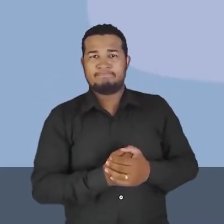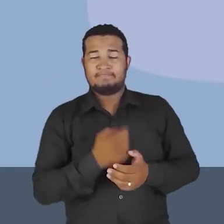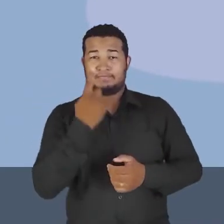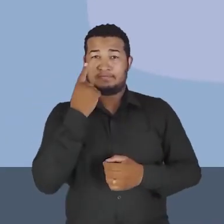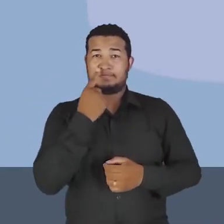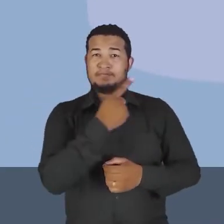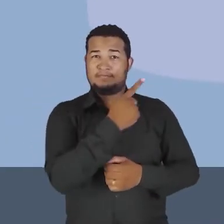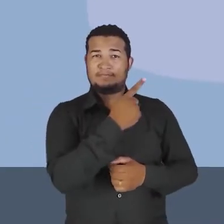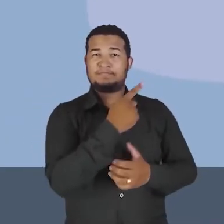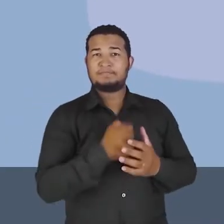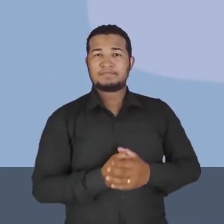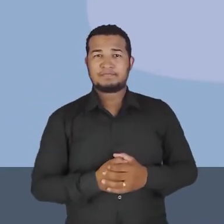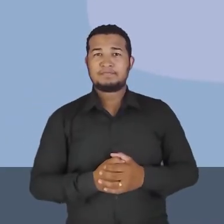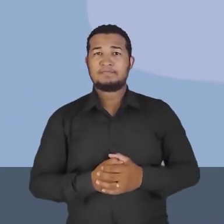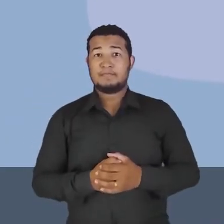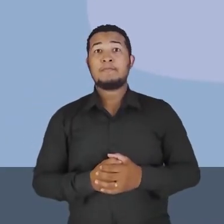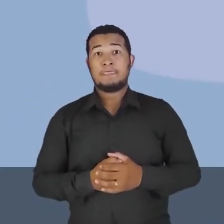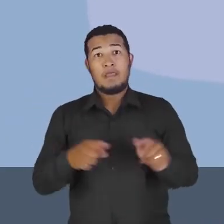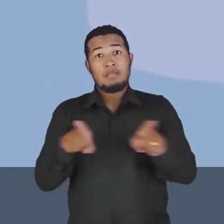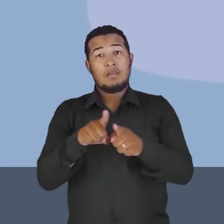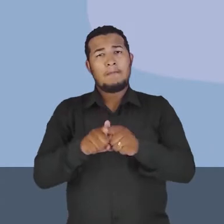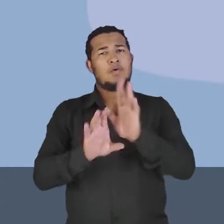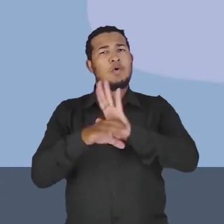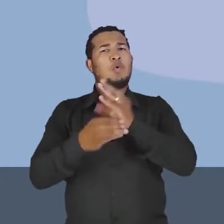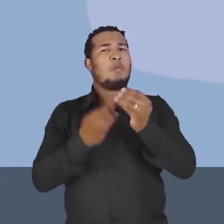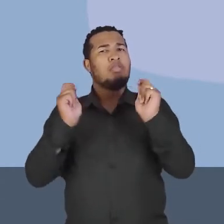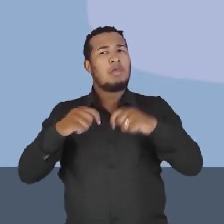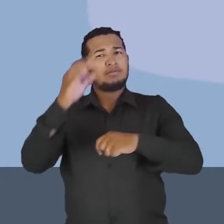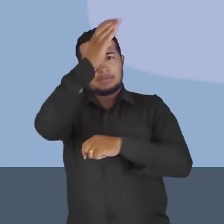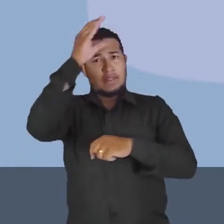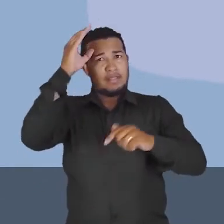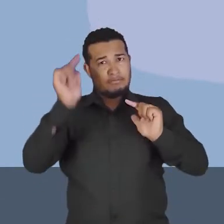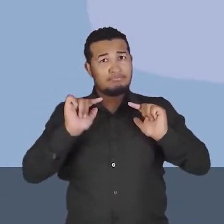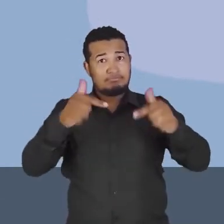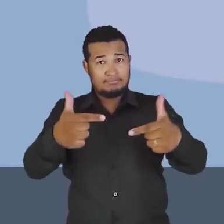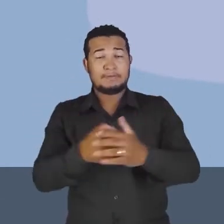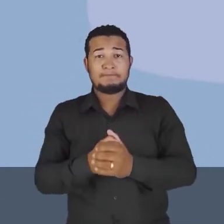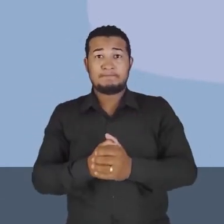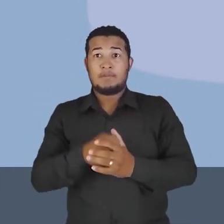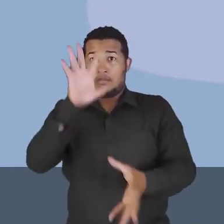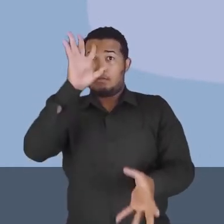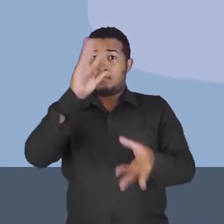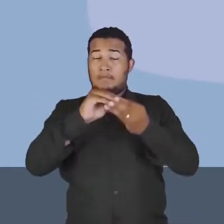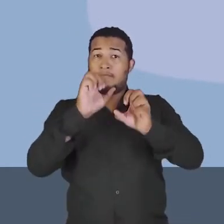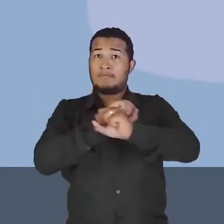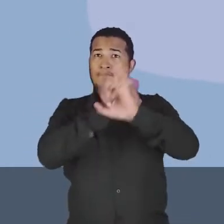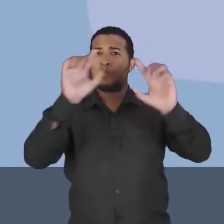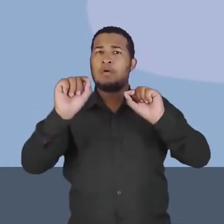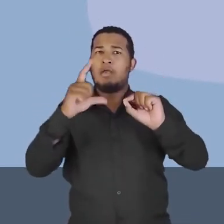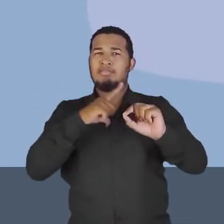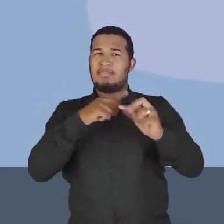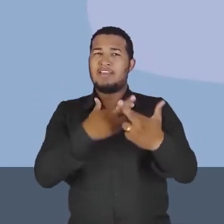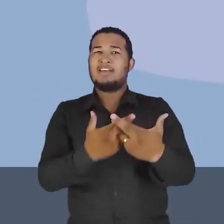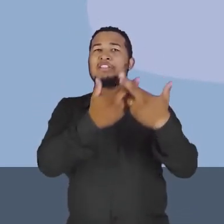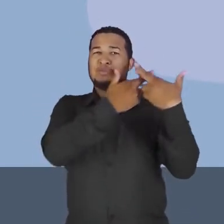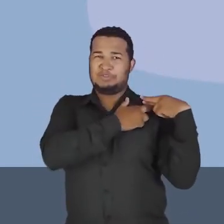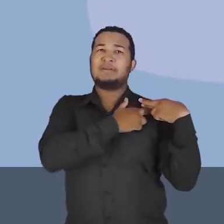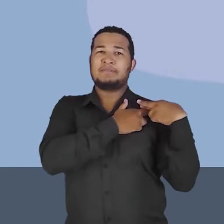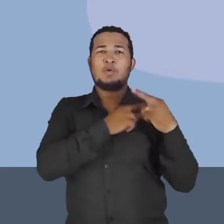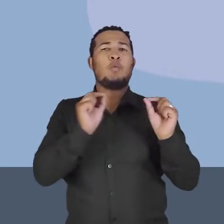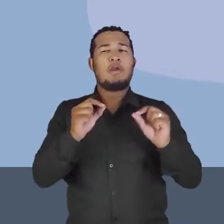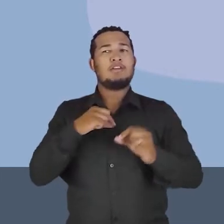pontos. Continuando a ideia de como exercemos cidadania, compreendendo que temos responsabilidade em manter o